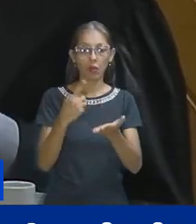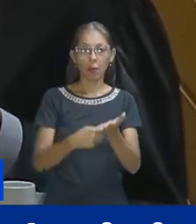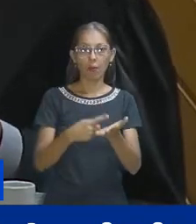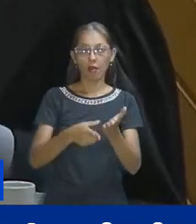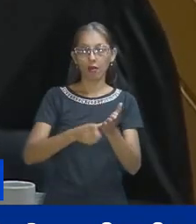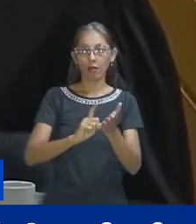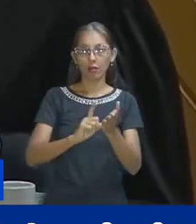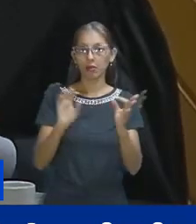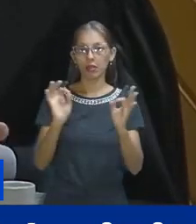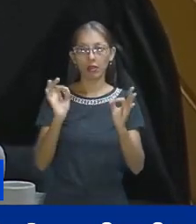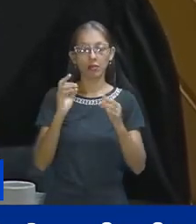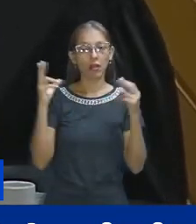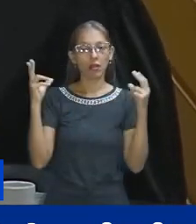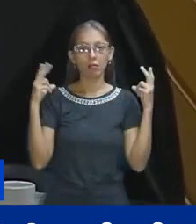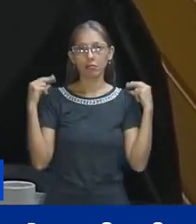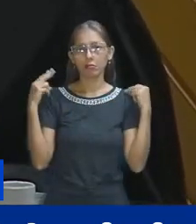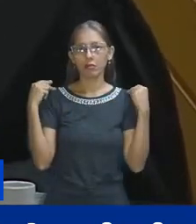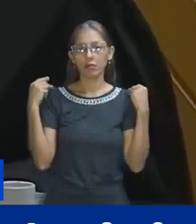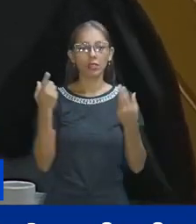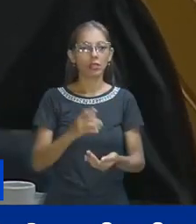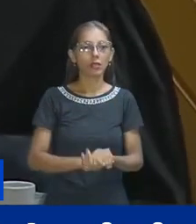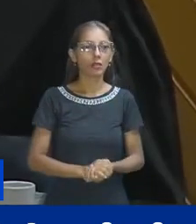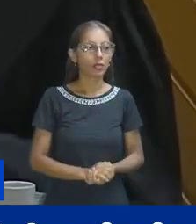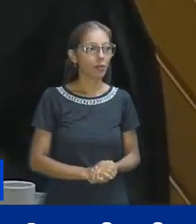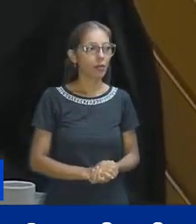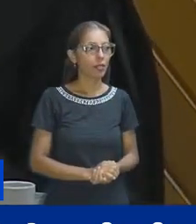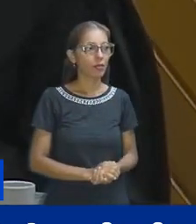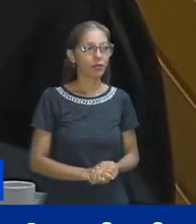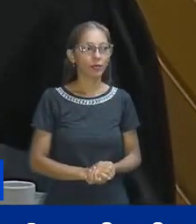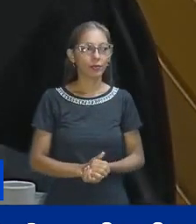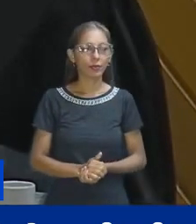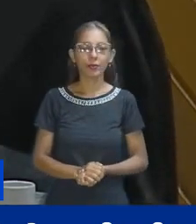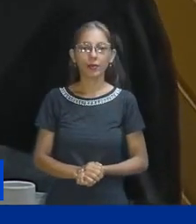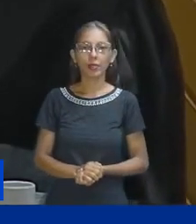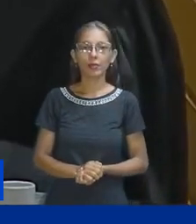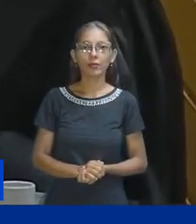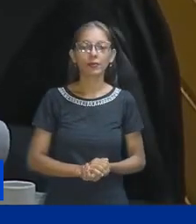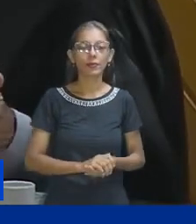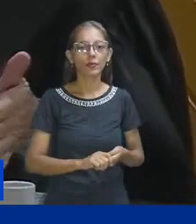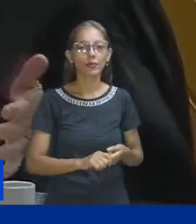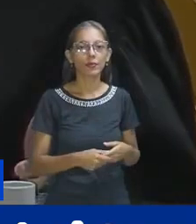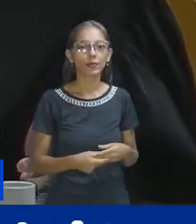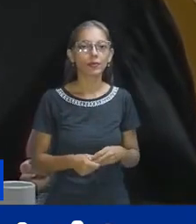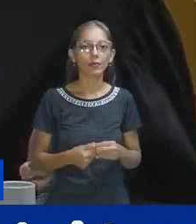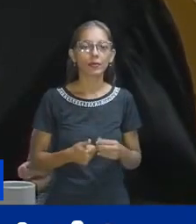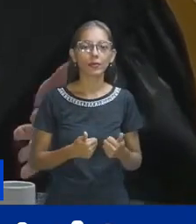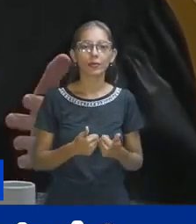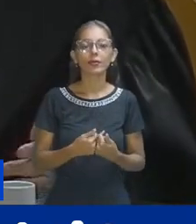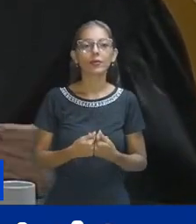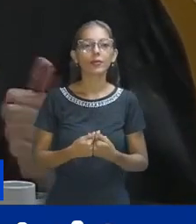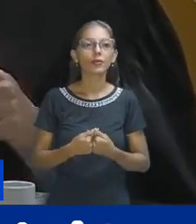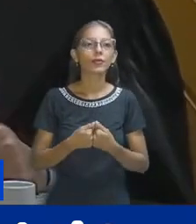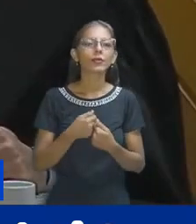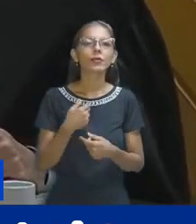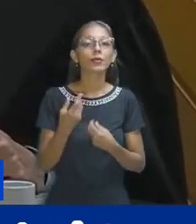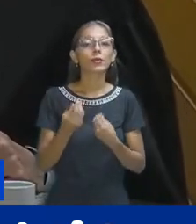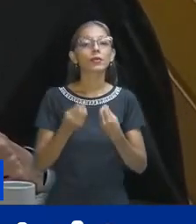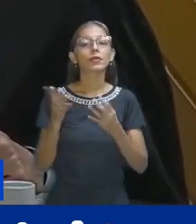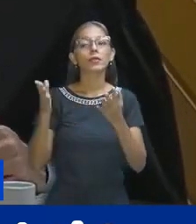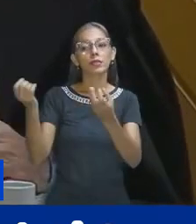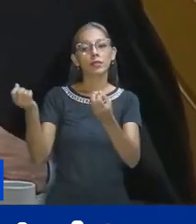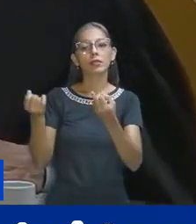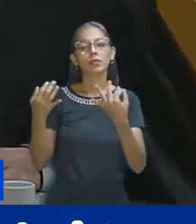uma influência marcante no presente caso, tá? Porque se não houve transporte irregular de eleitores, e assim já disse a